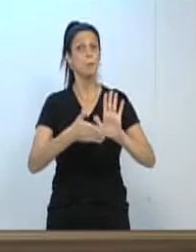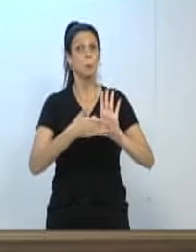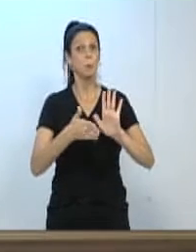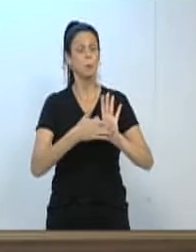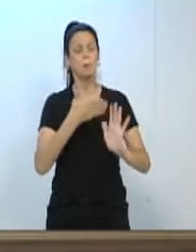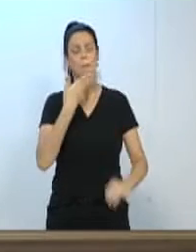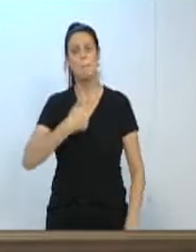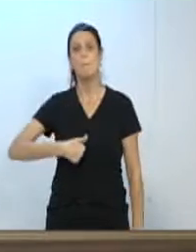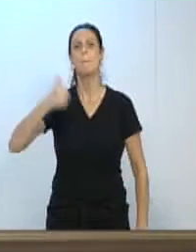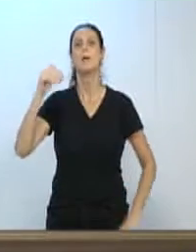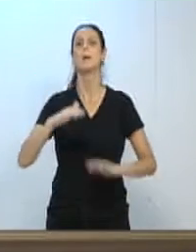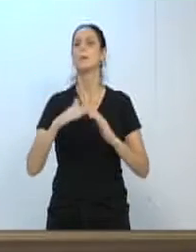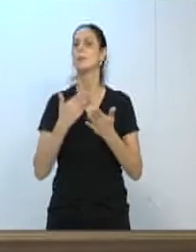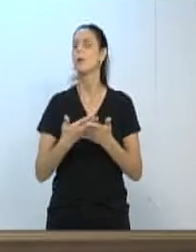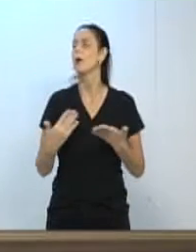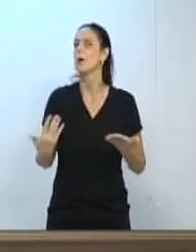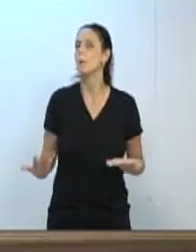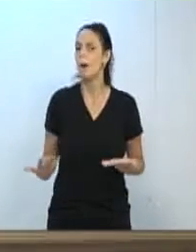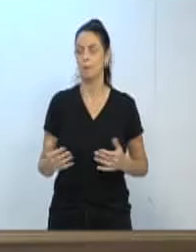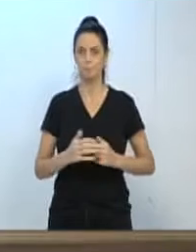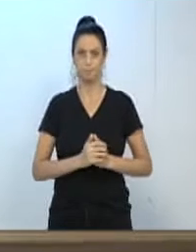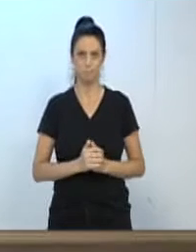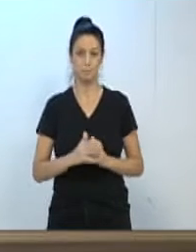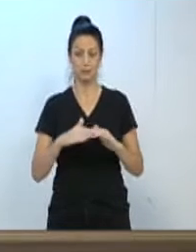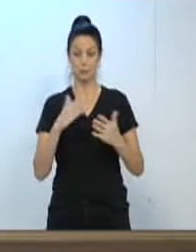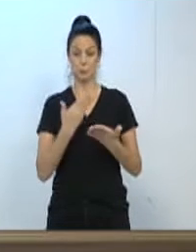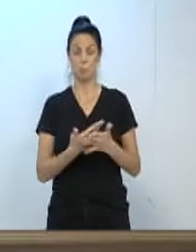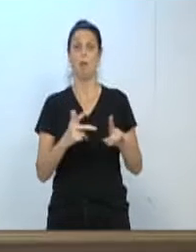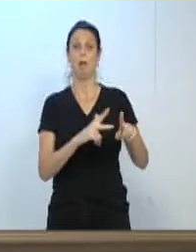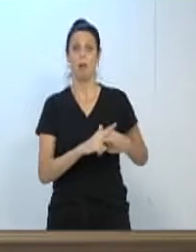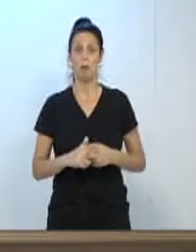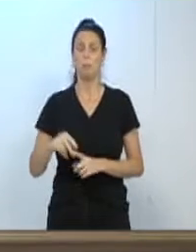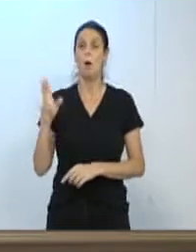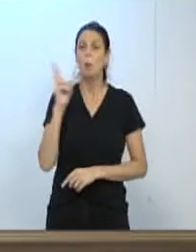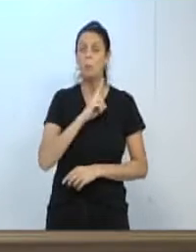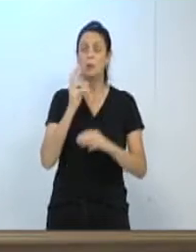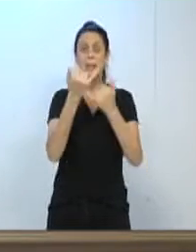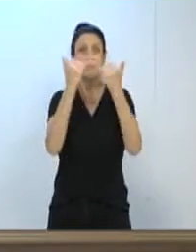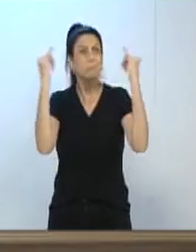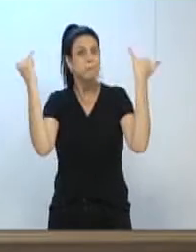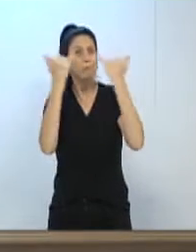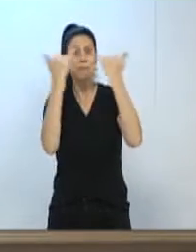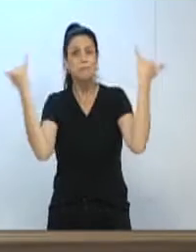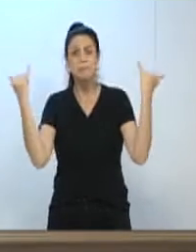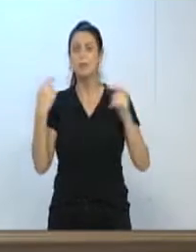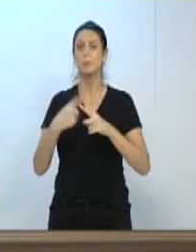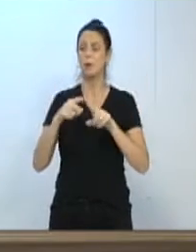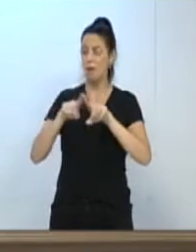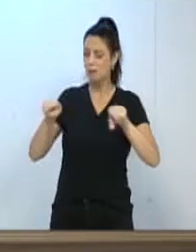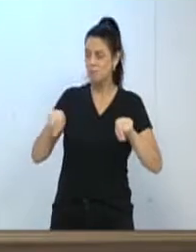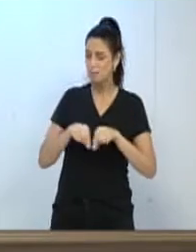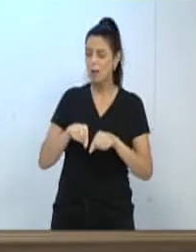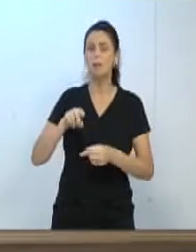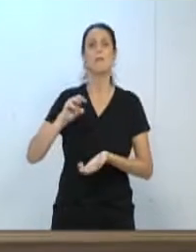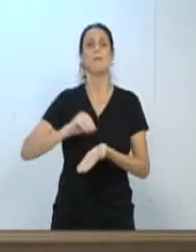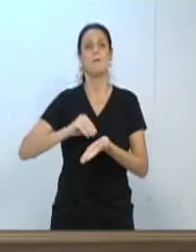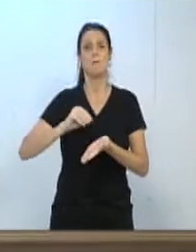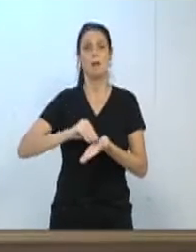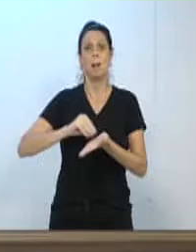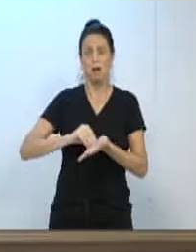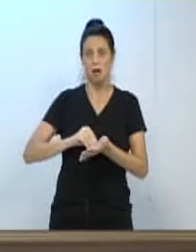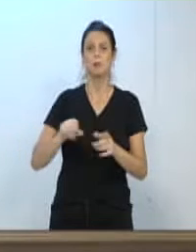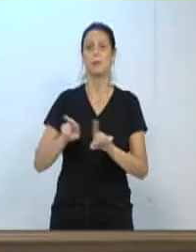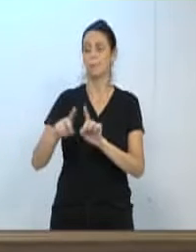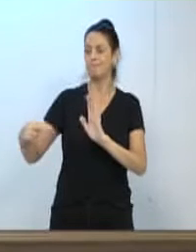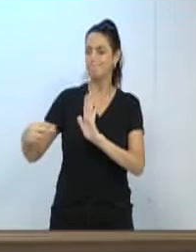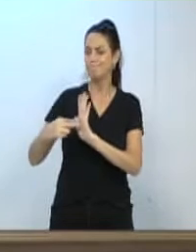para melhorar a escola são arrumar com urgência elétrica da escola pois muitas salas não tem todas as luminárias e tomadas funcionando